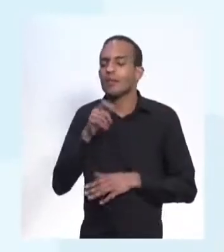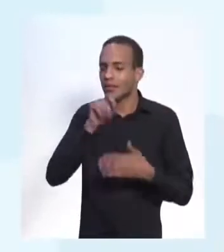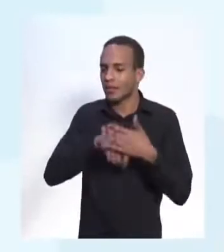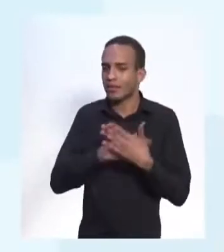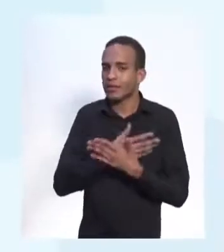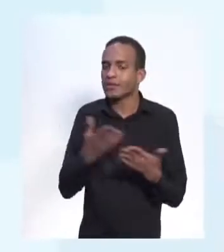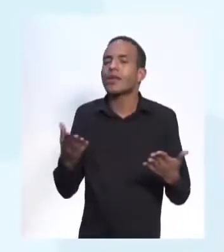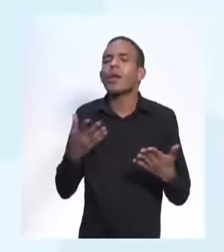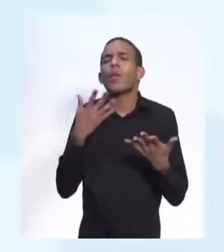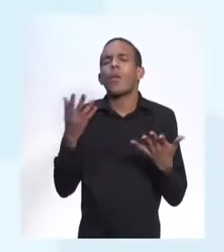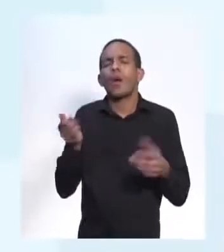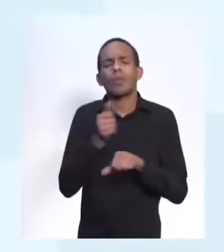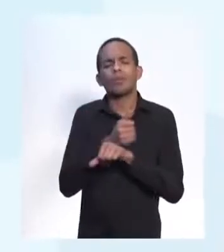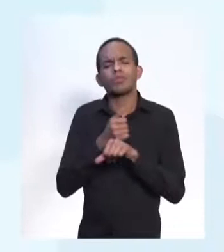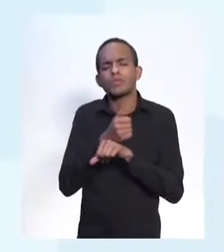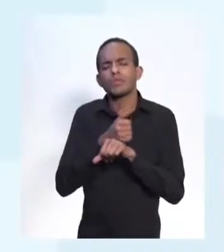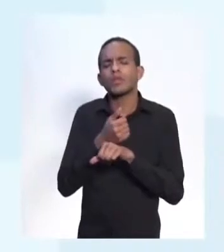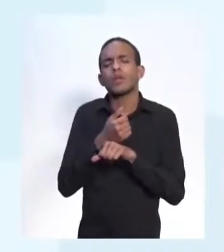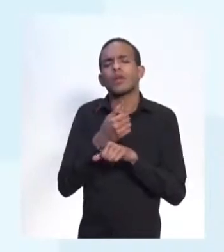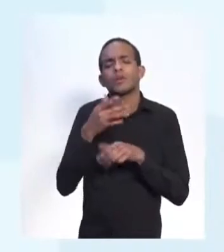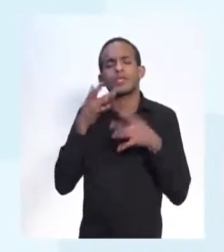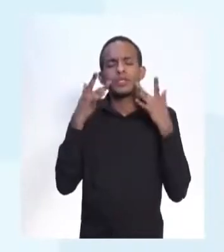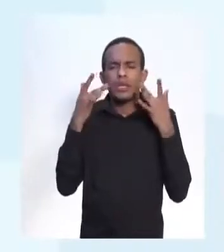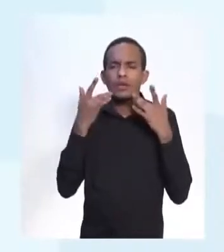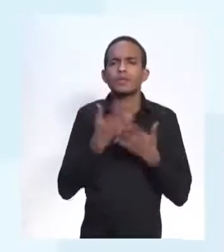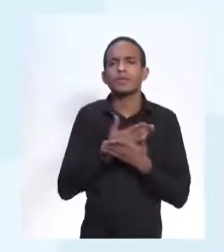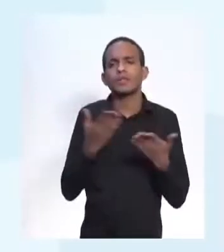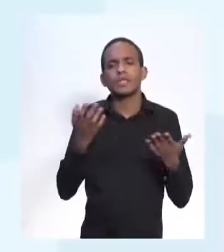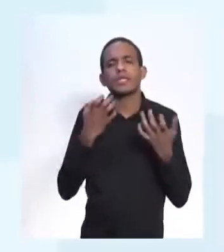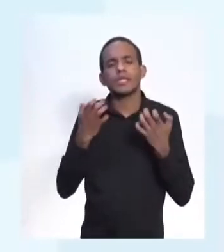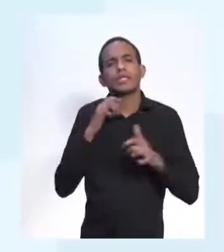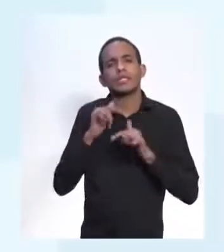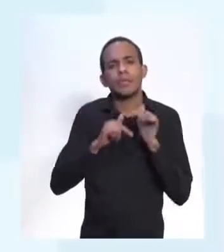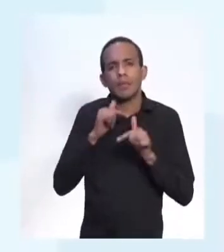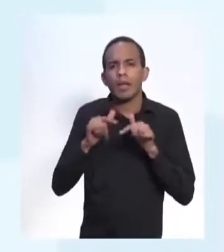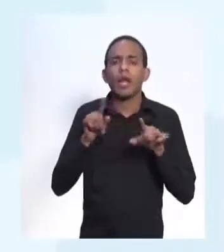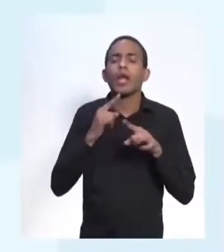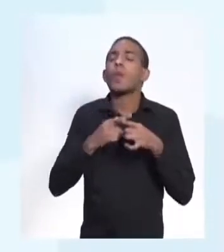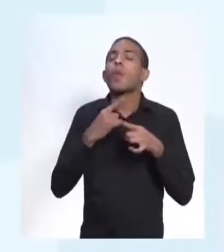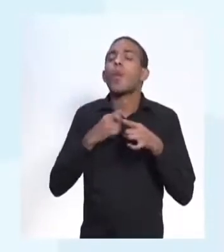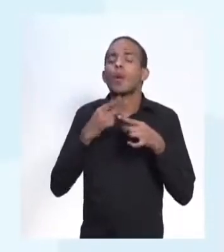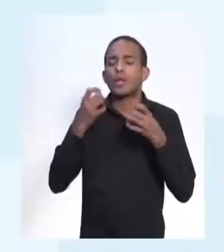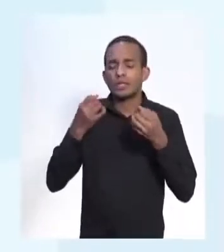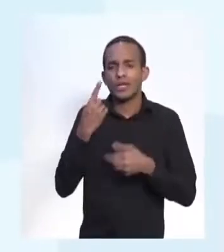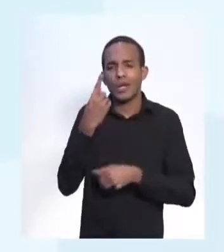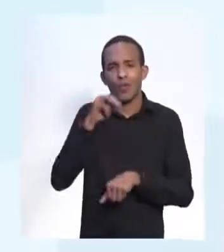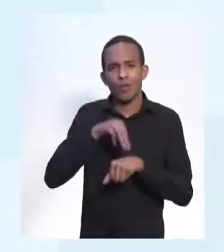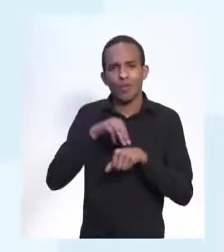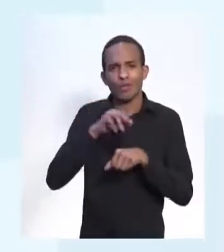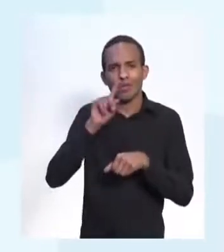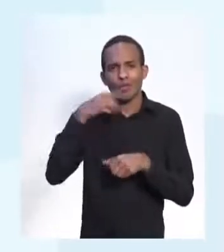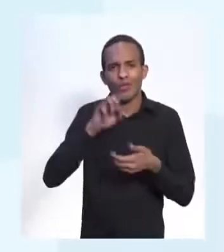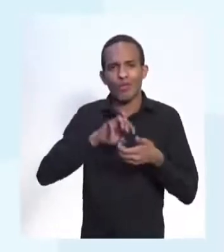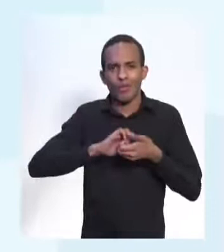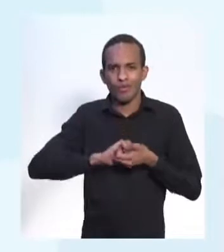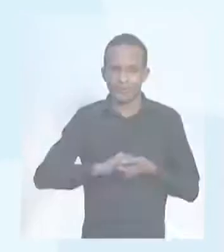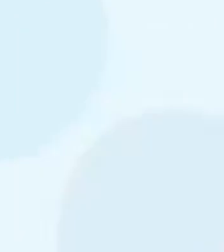dessas profissões teatrais que a gente viu até agora você gostaria de trabalhar e por quê? 1 minuto, turma.